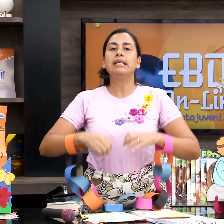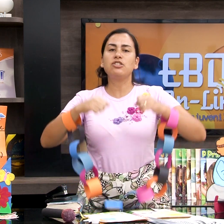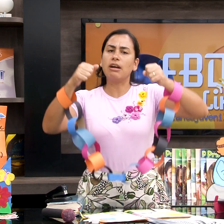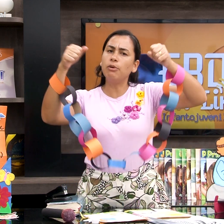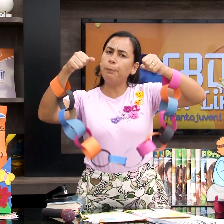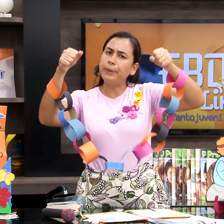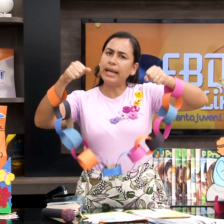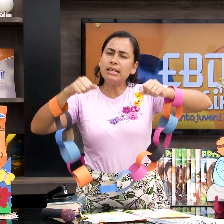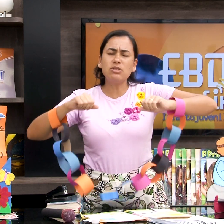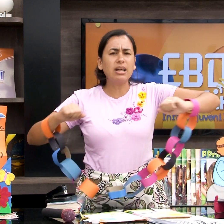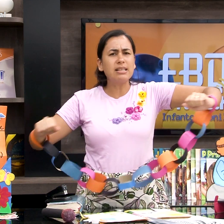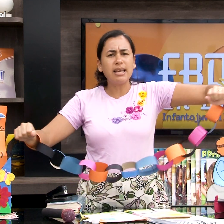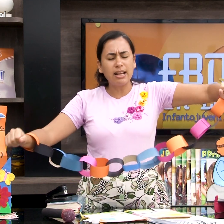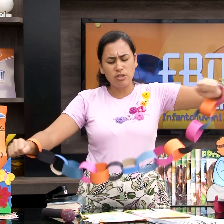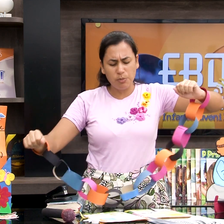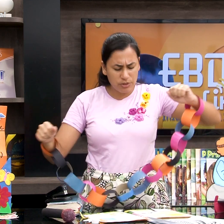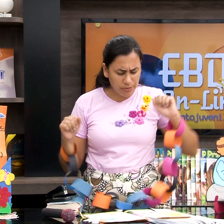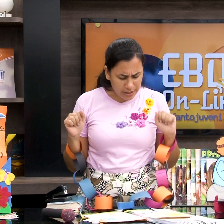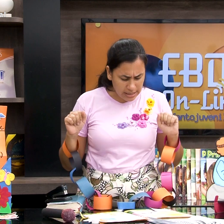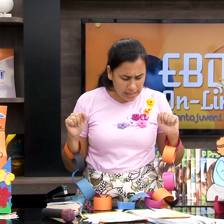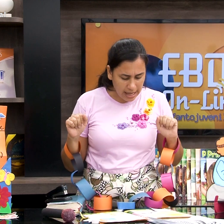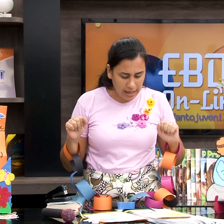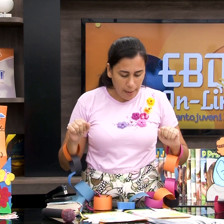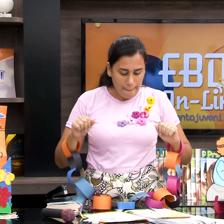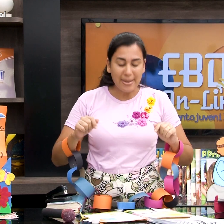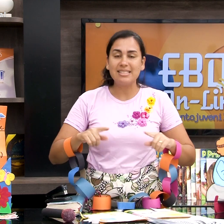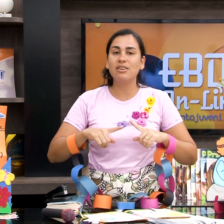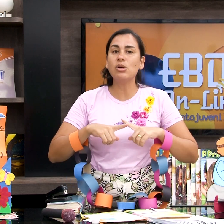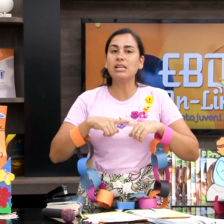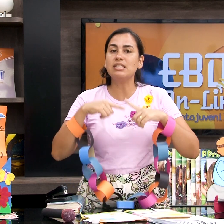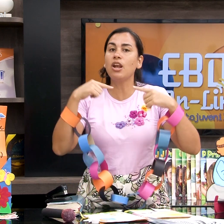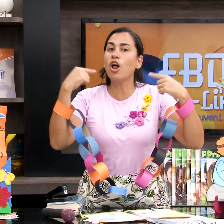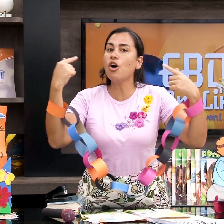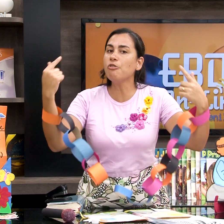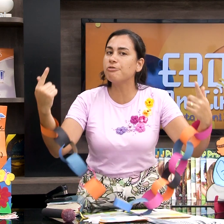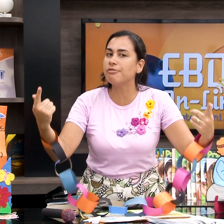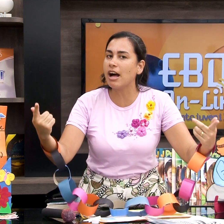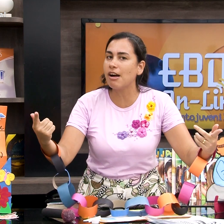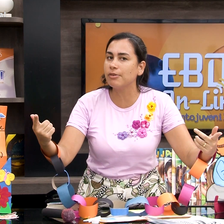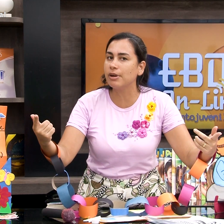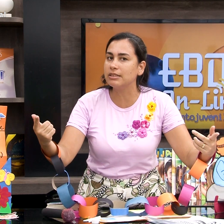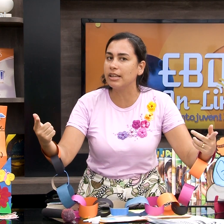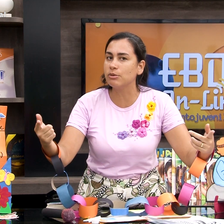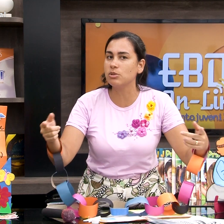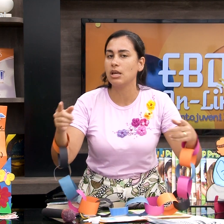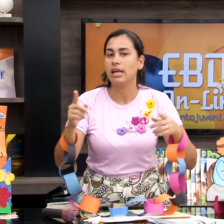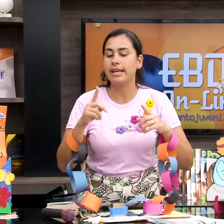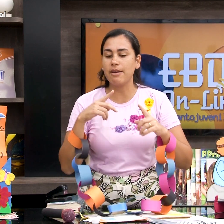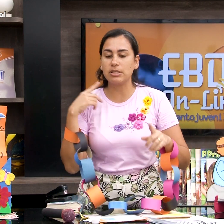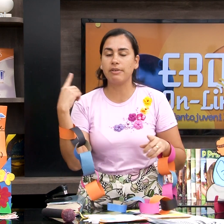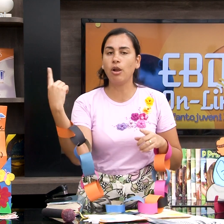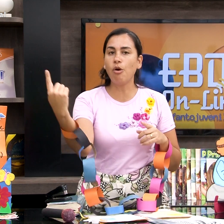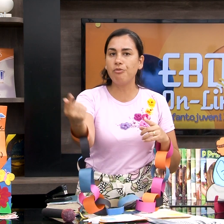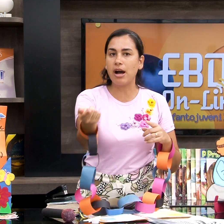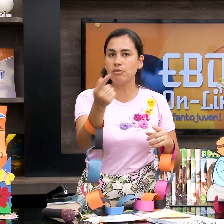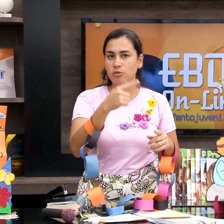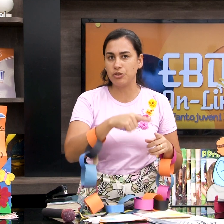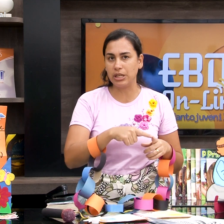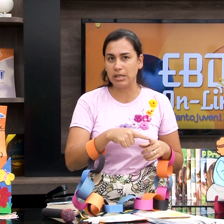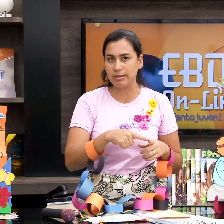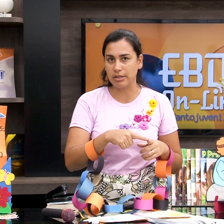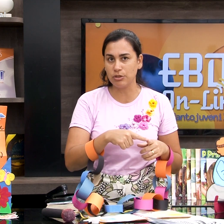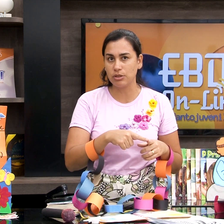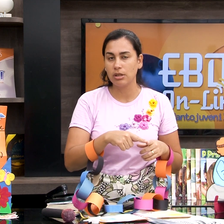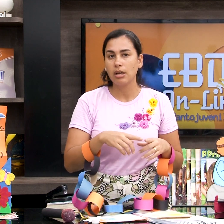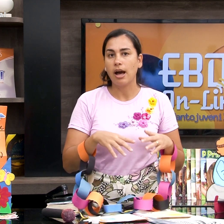prisão e eles estavam presos, encarcerados, não podiam fazer nada. Mas enquanto eles louvavam a Deus, e aí você vai louvar com